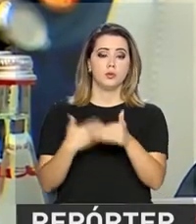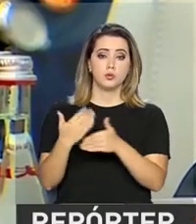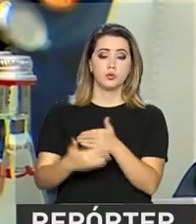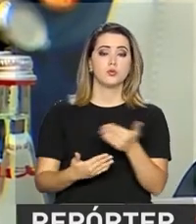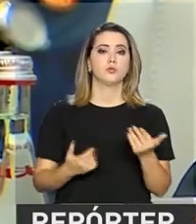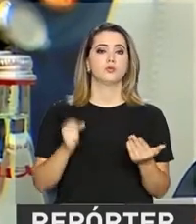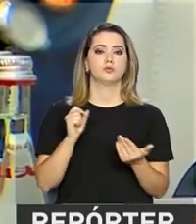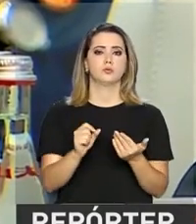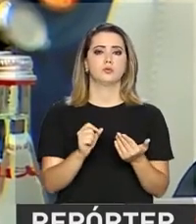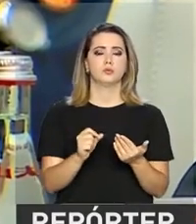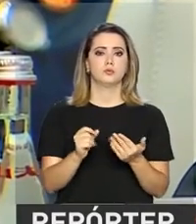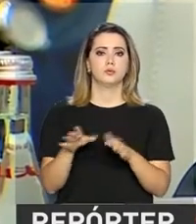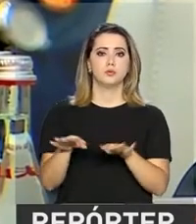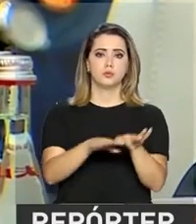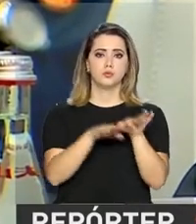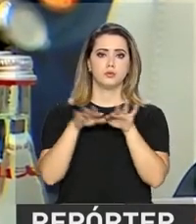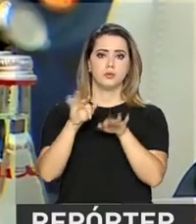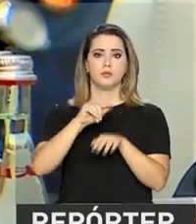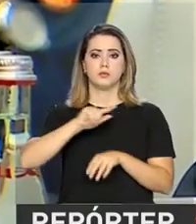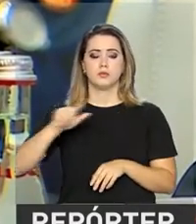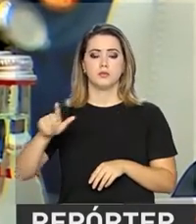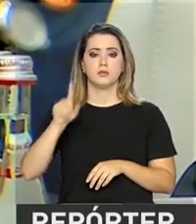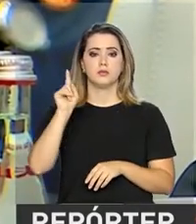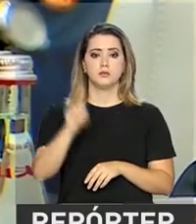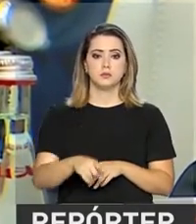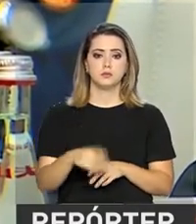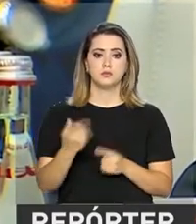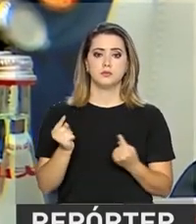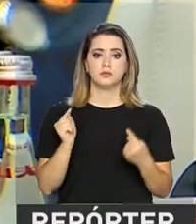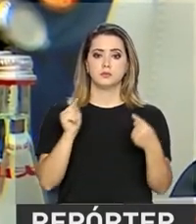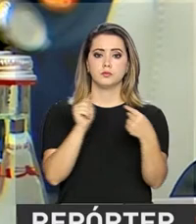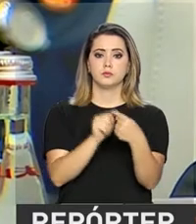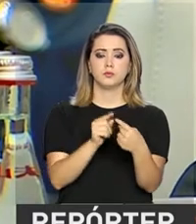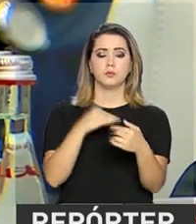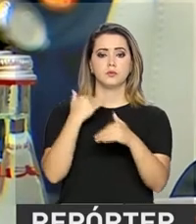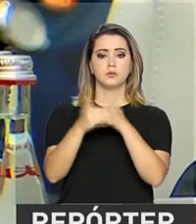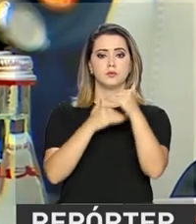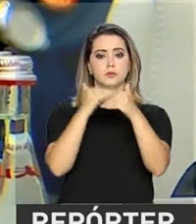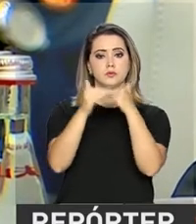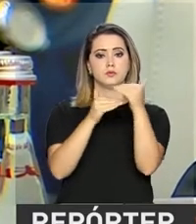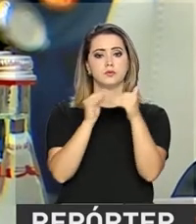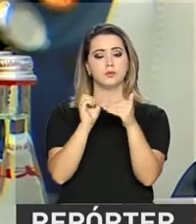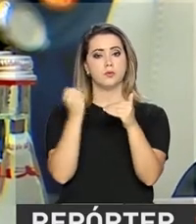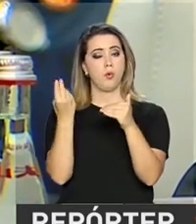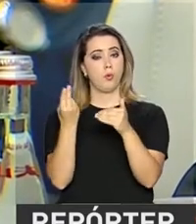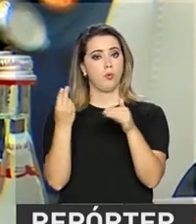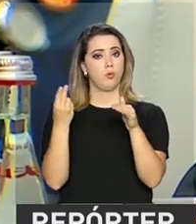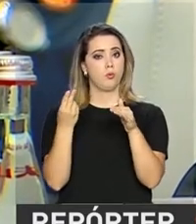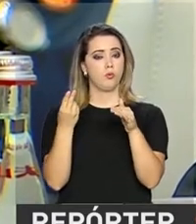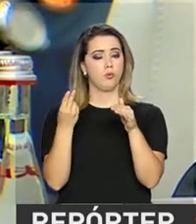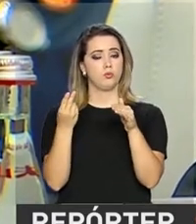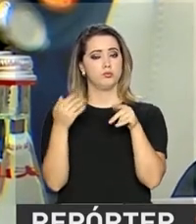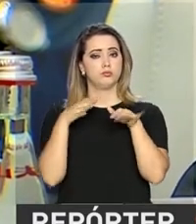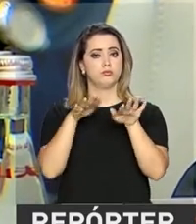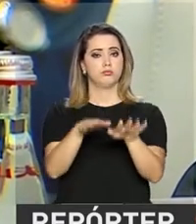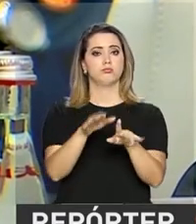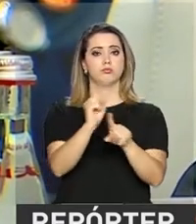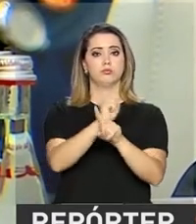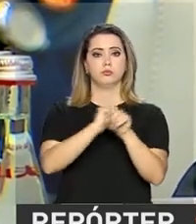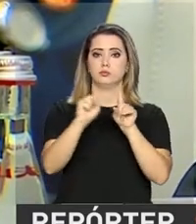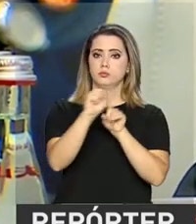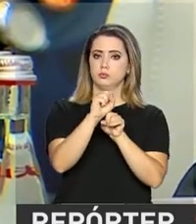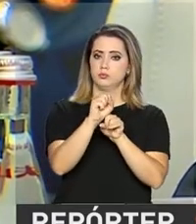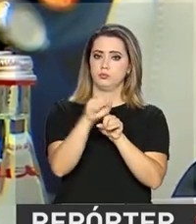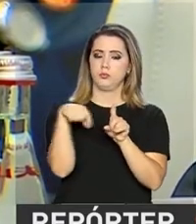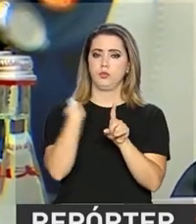sendo, o de que o equilíbrio fiscal é condição para o crescimento com inclusão social. Nosso